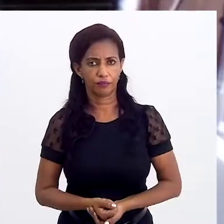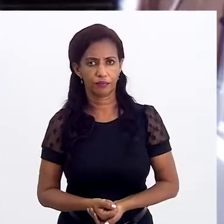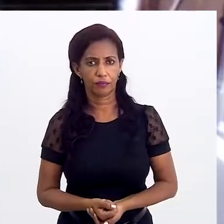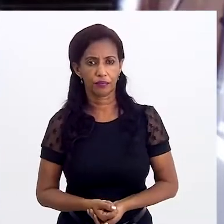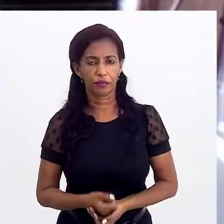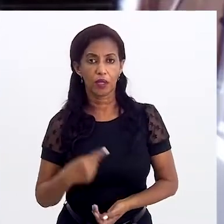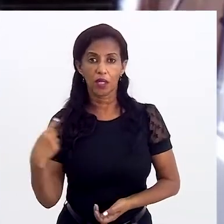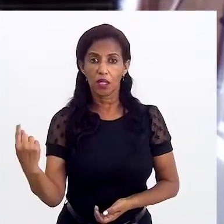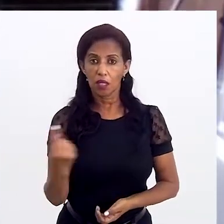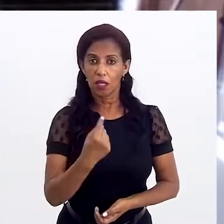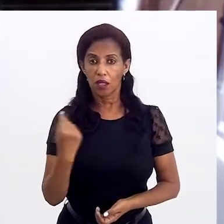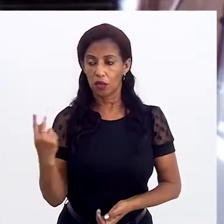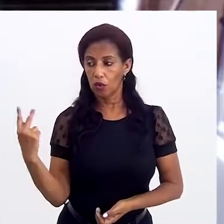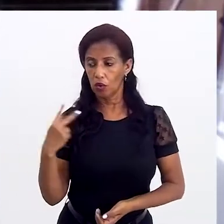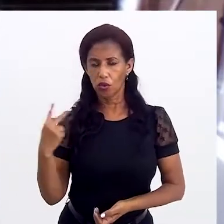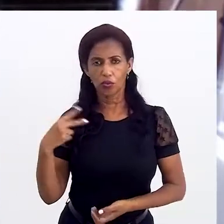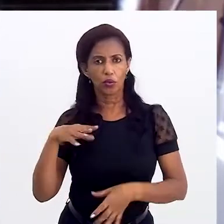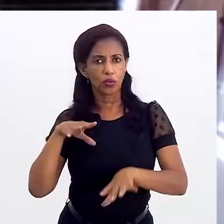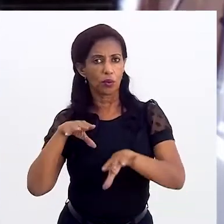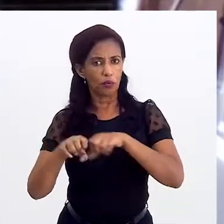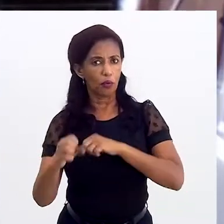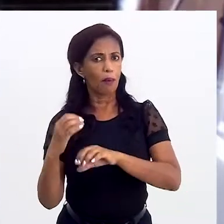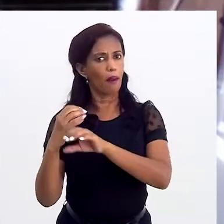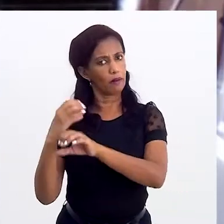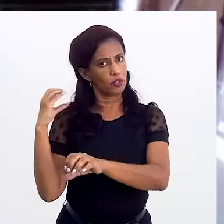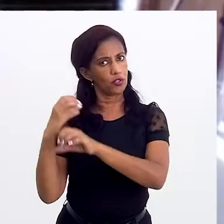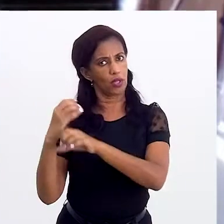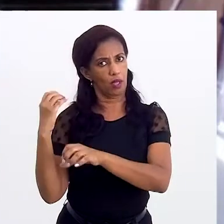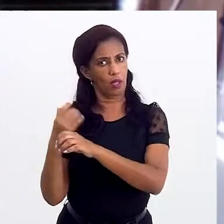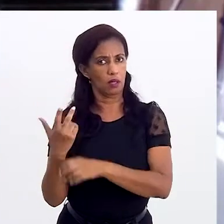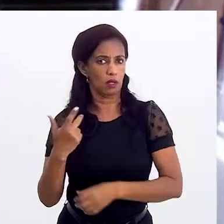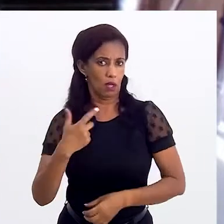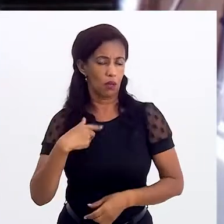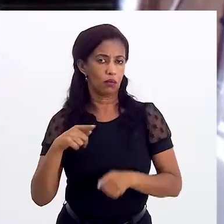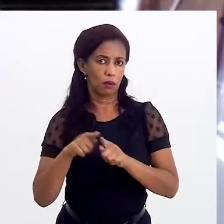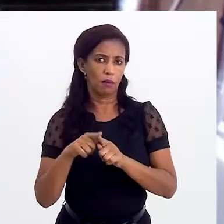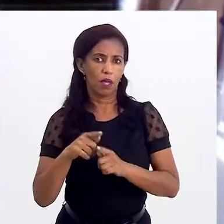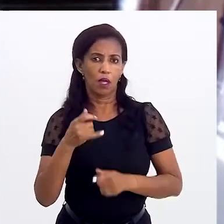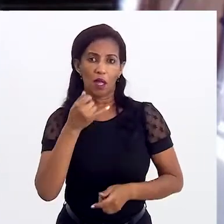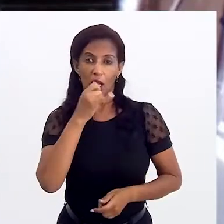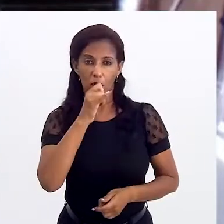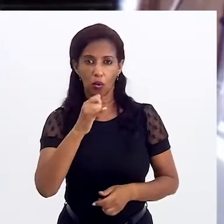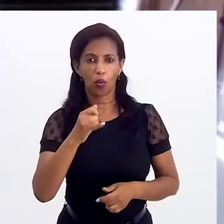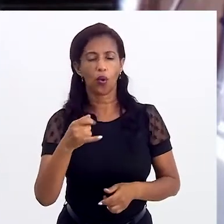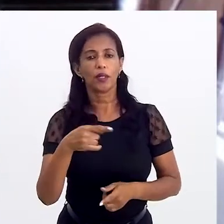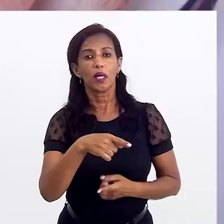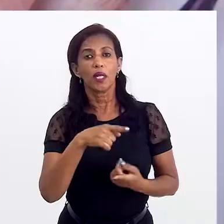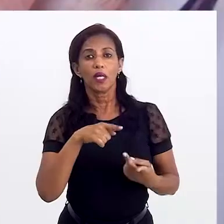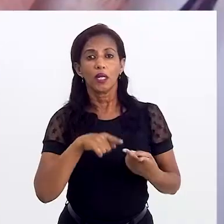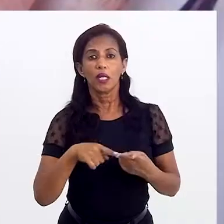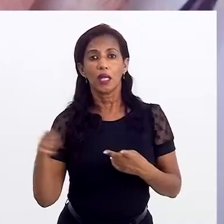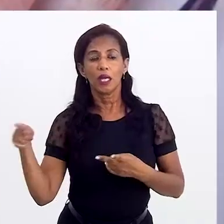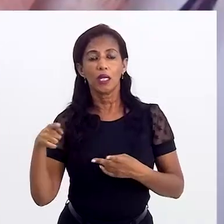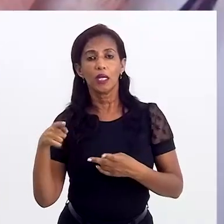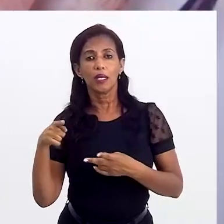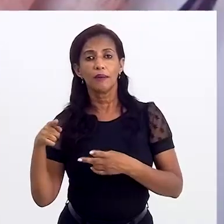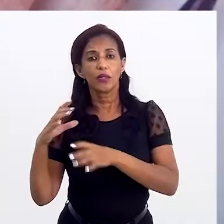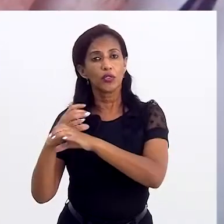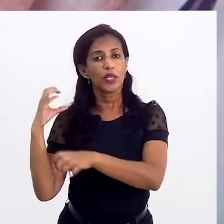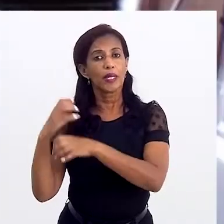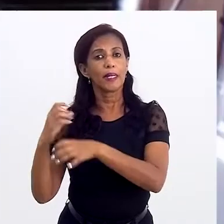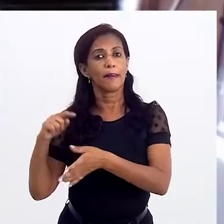impossível, né? E nós dois somos formados em engenharia também. Eu sou formado em engenharia eletrônica e o Cledir é formado em